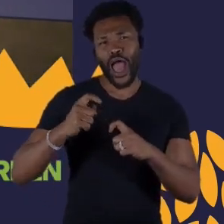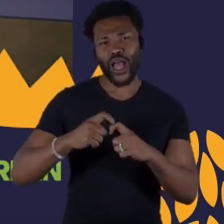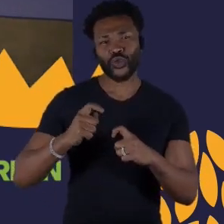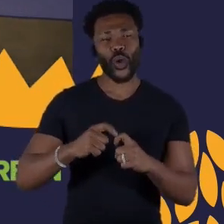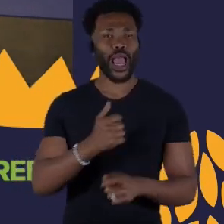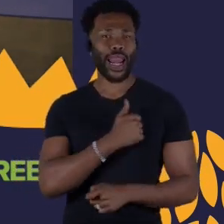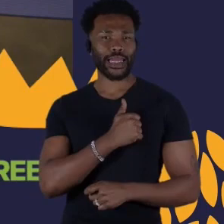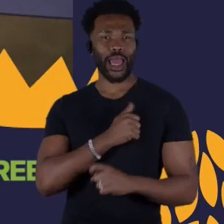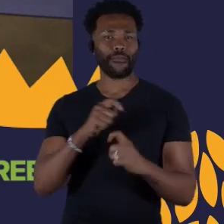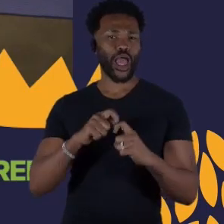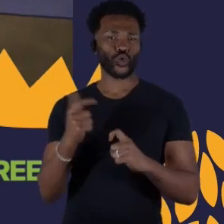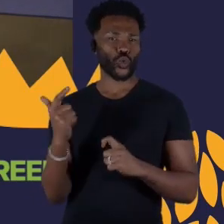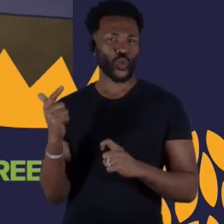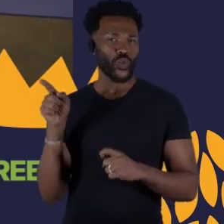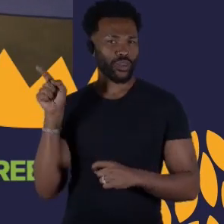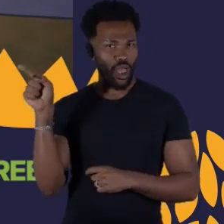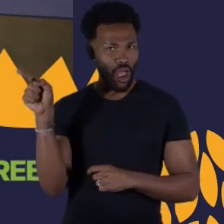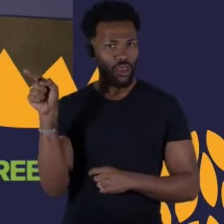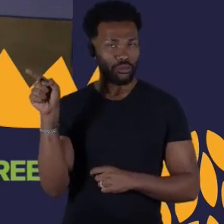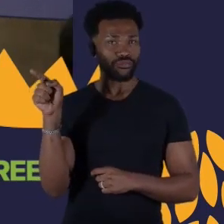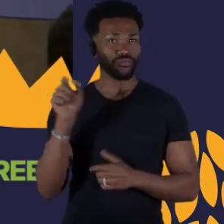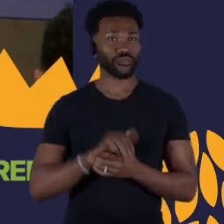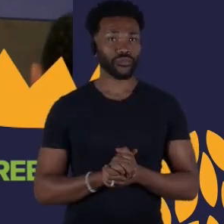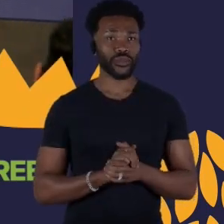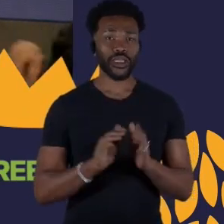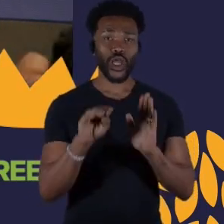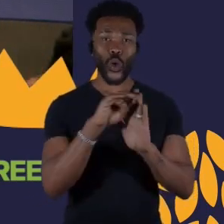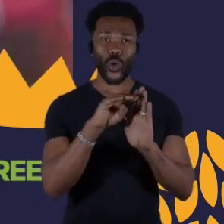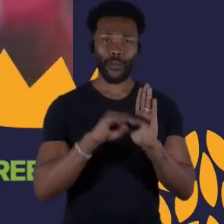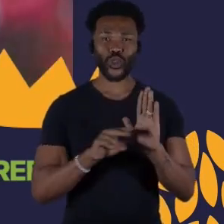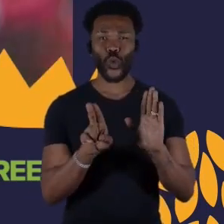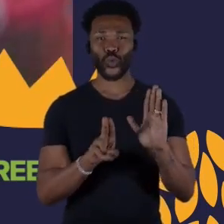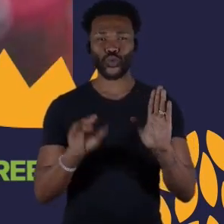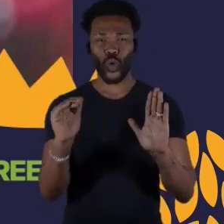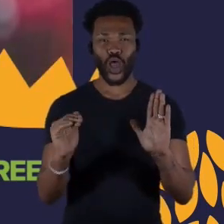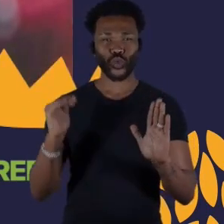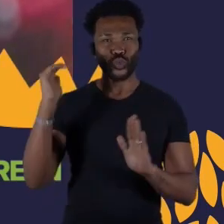médico agora, desde que eles regulamentaram os adultos.